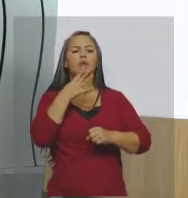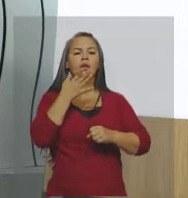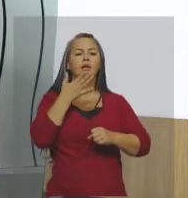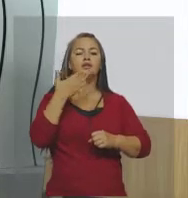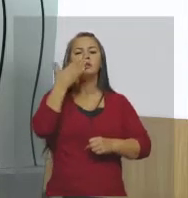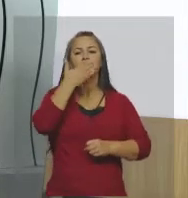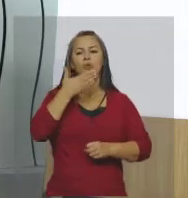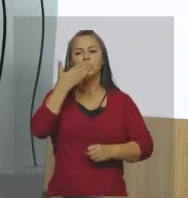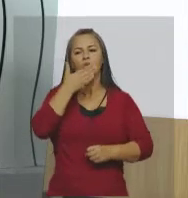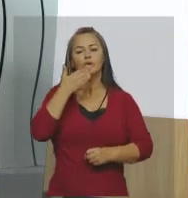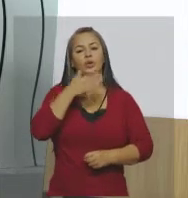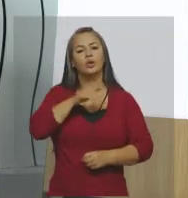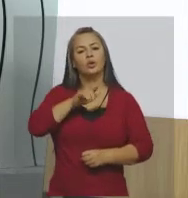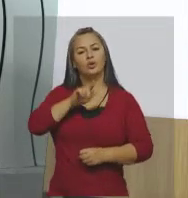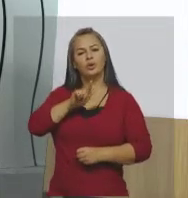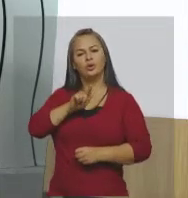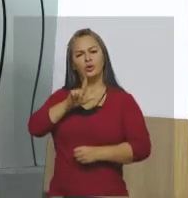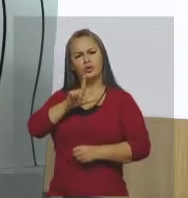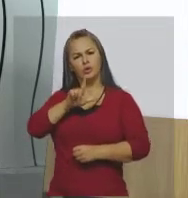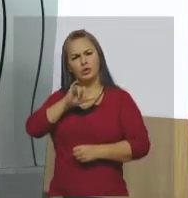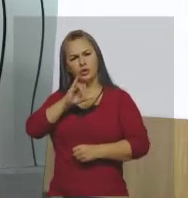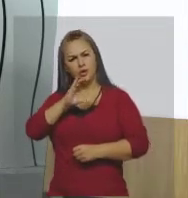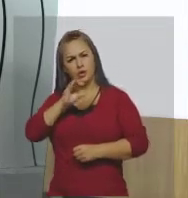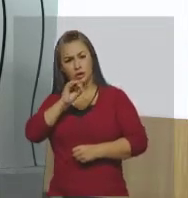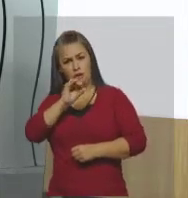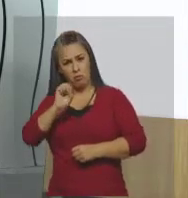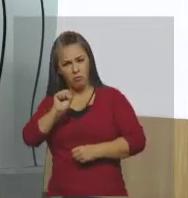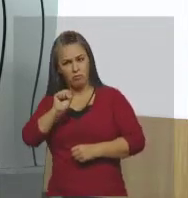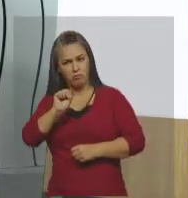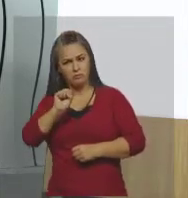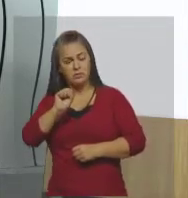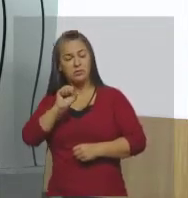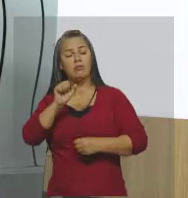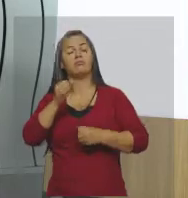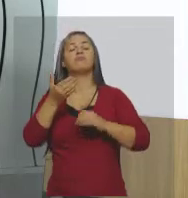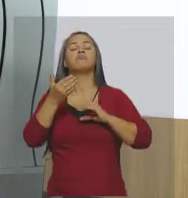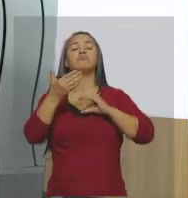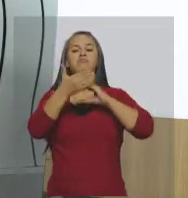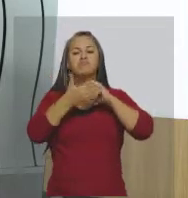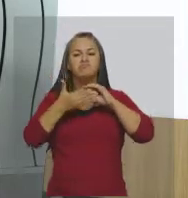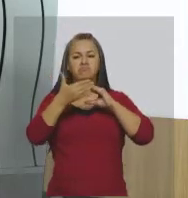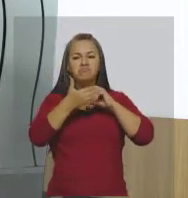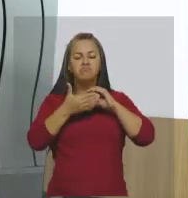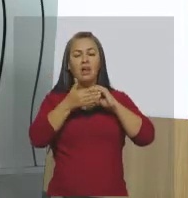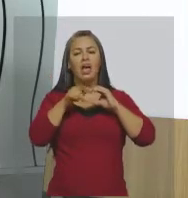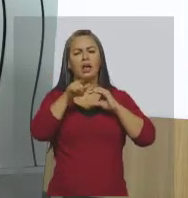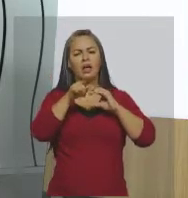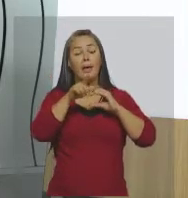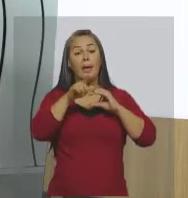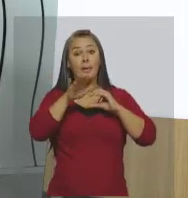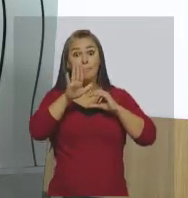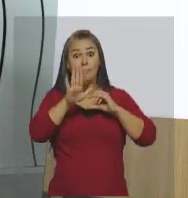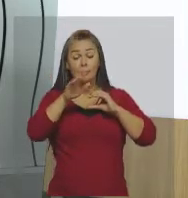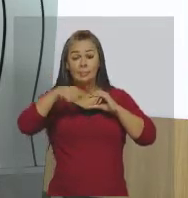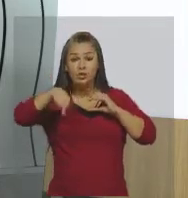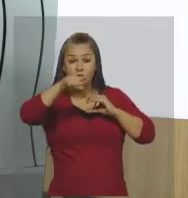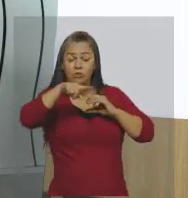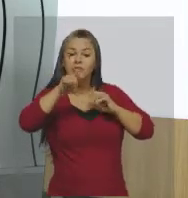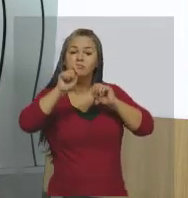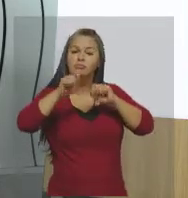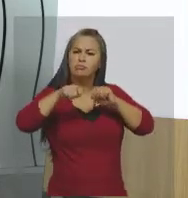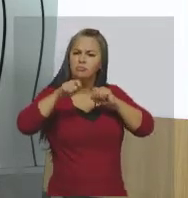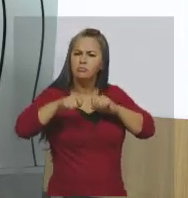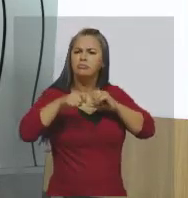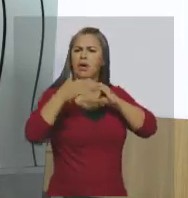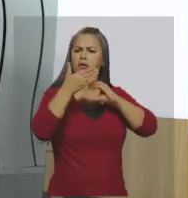a gente pensa em glicose alta. Mas todos nós temos glicose no corpo, precisamos de glicose, é a nossa principal fonte